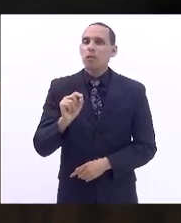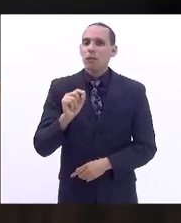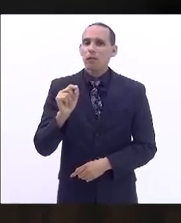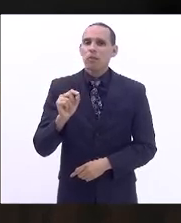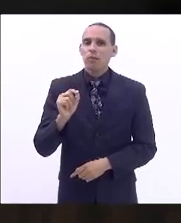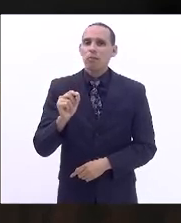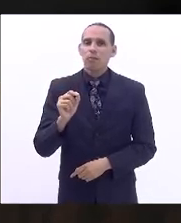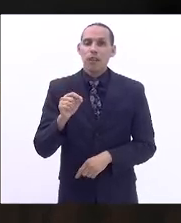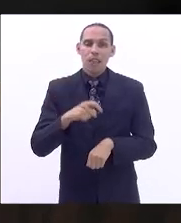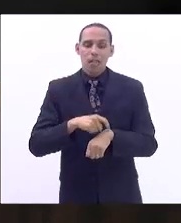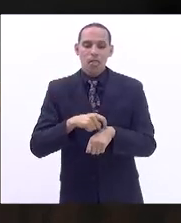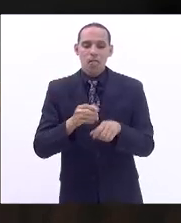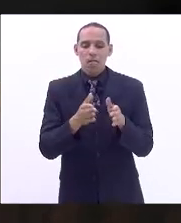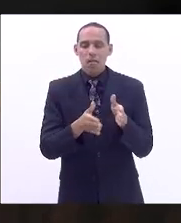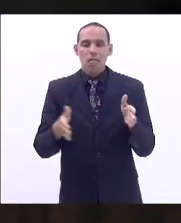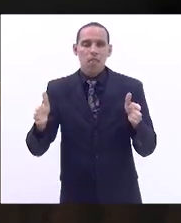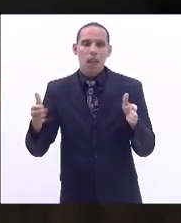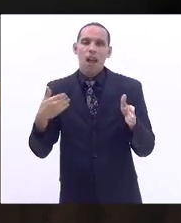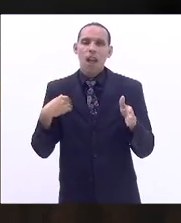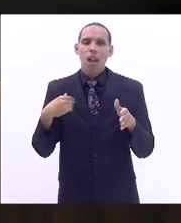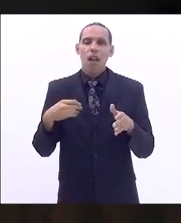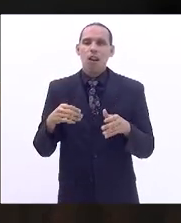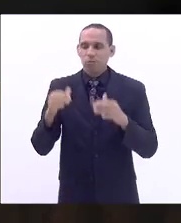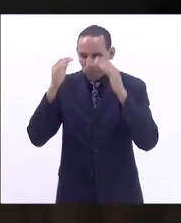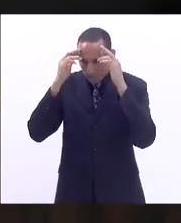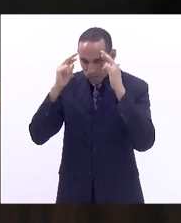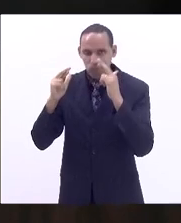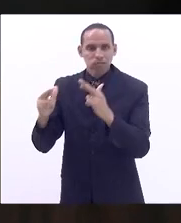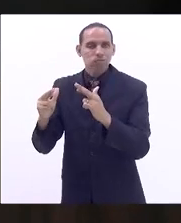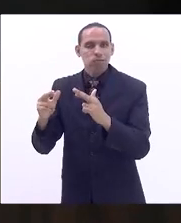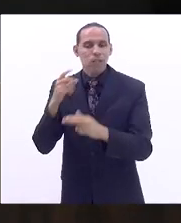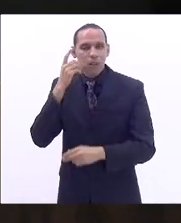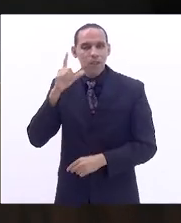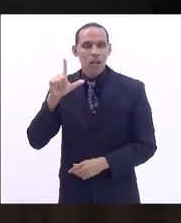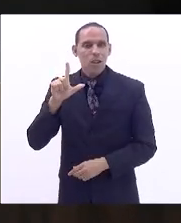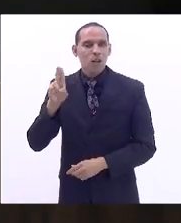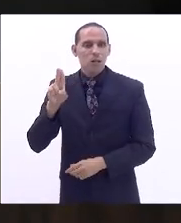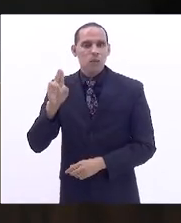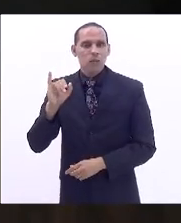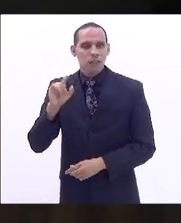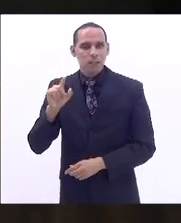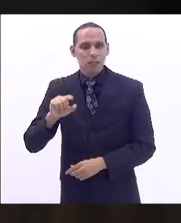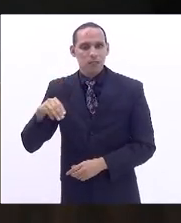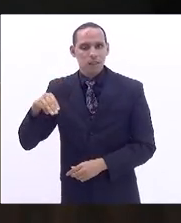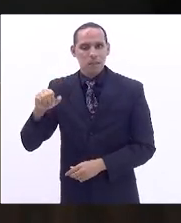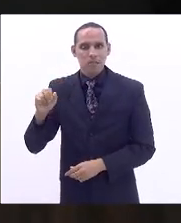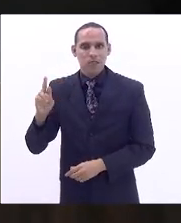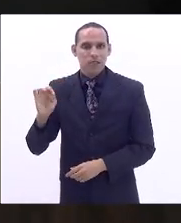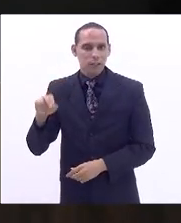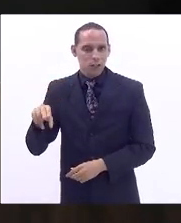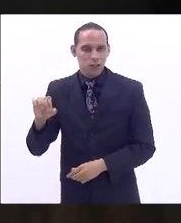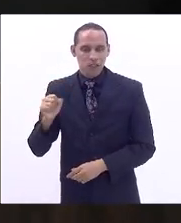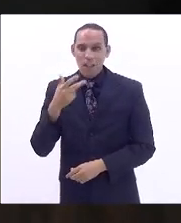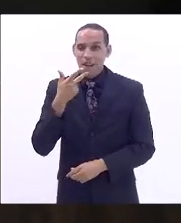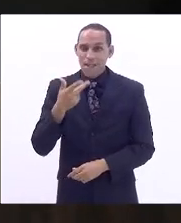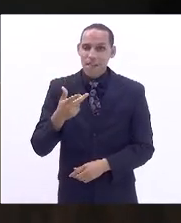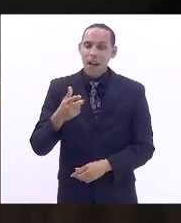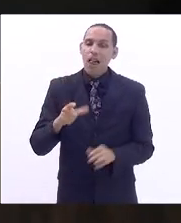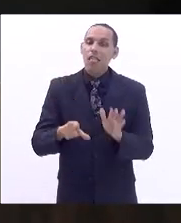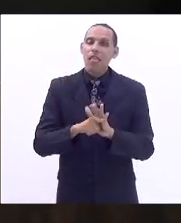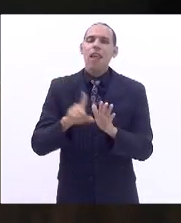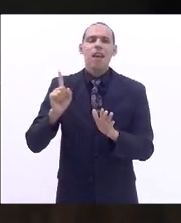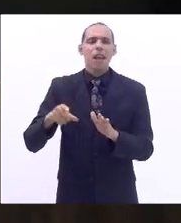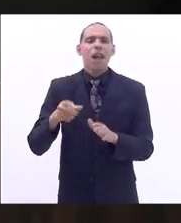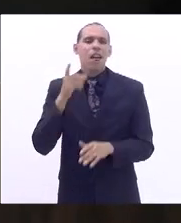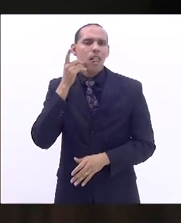eu respeitando o Deputado Luiz Martins entrou em contato falei com a pessoa que a que a lei ela do deputado lá